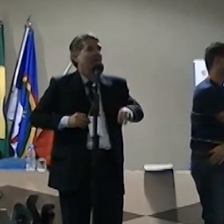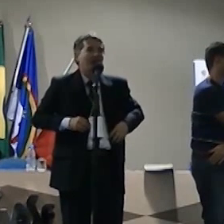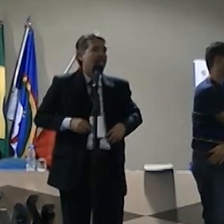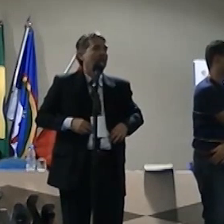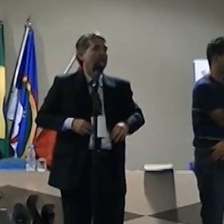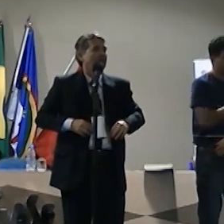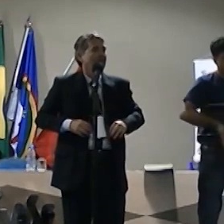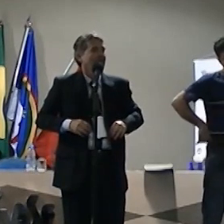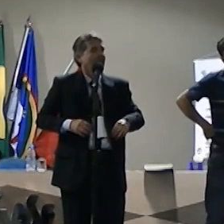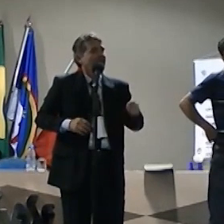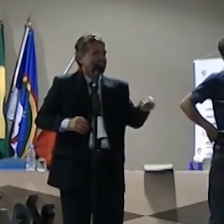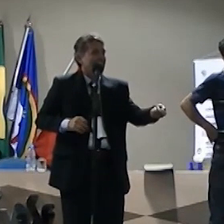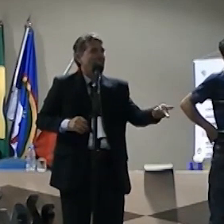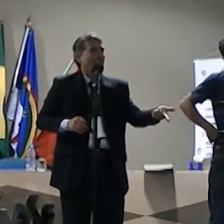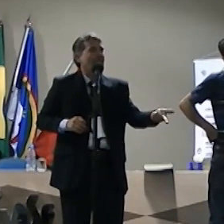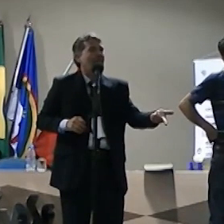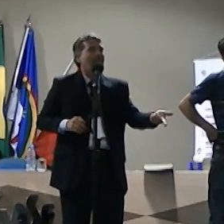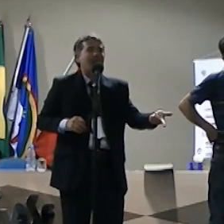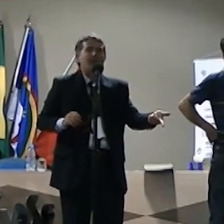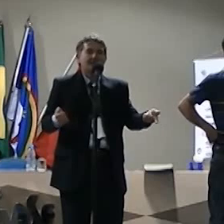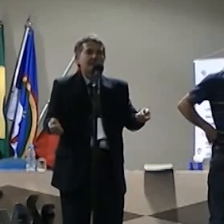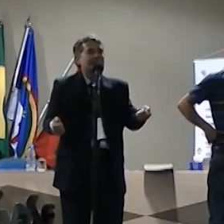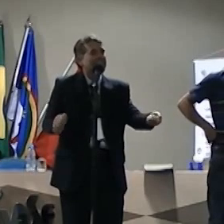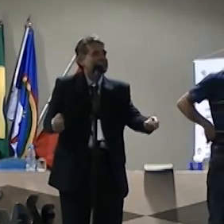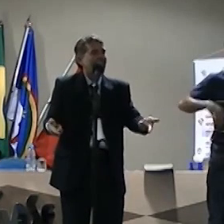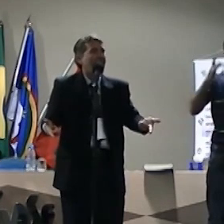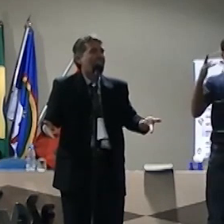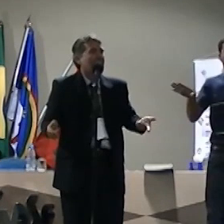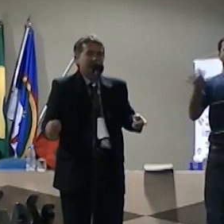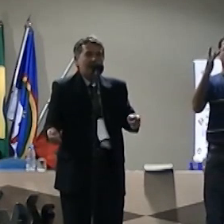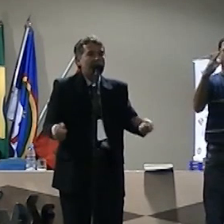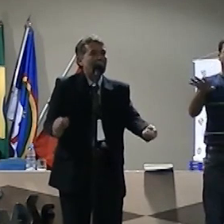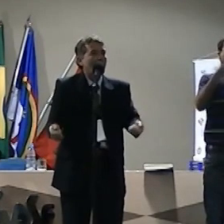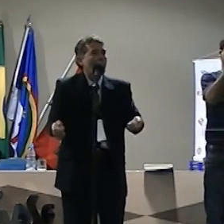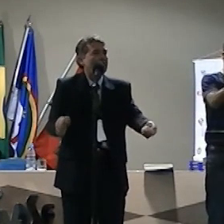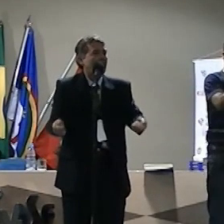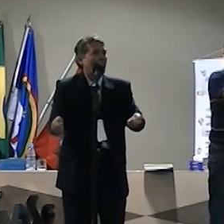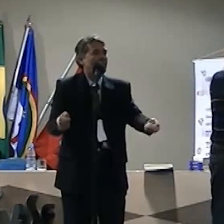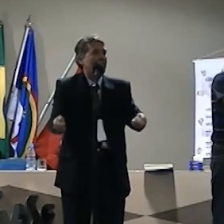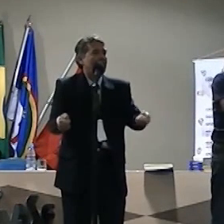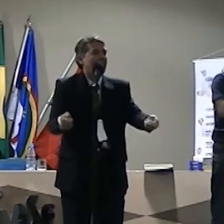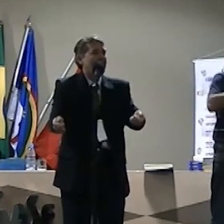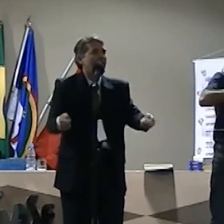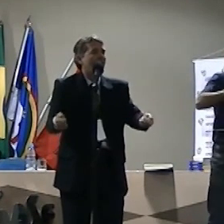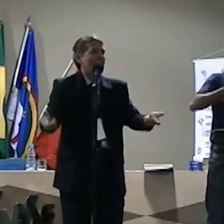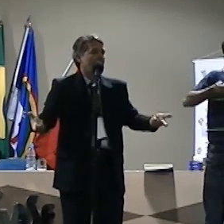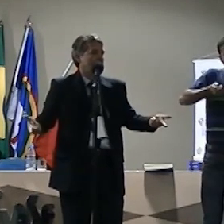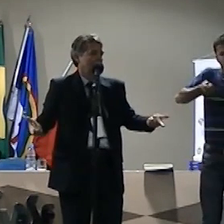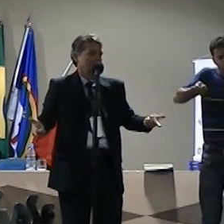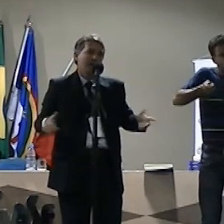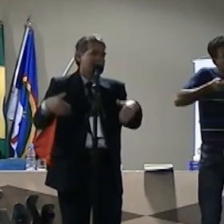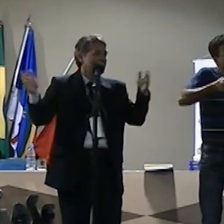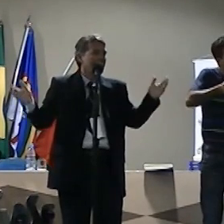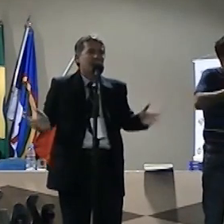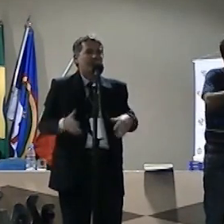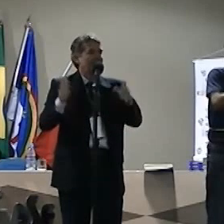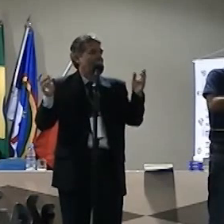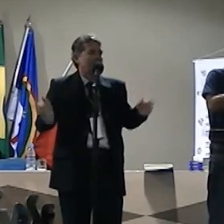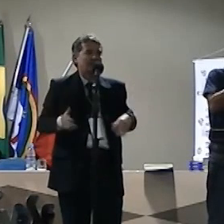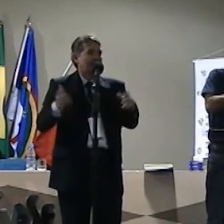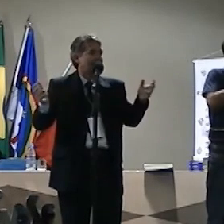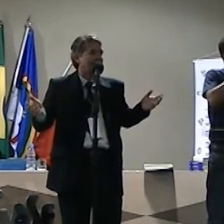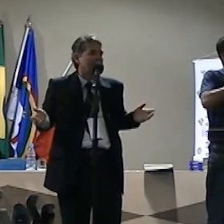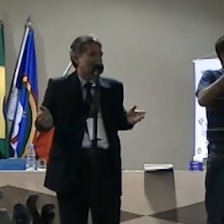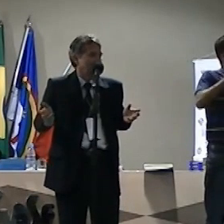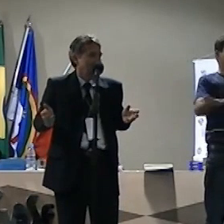sabe. Aí pronto. Aí você bota o outro na reta. É assim que tem que ser. Na reta curta, homem, mulher, mulher e homem. E assim vive para viver.